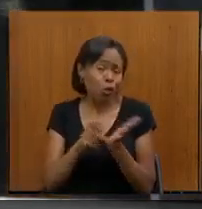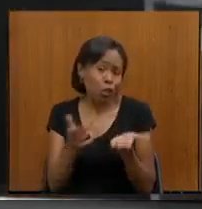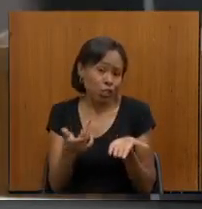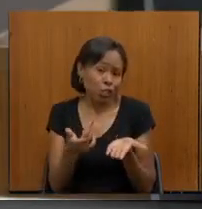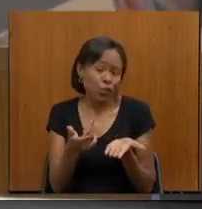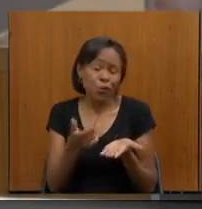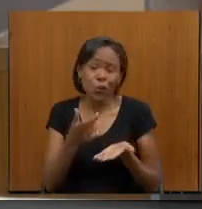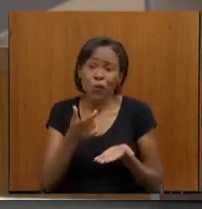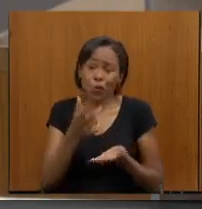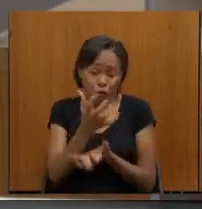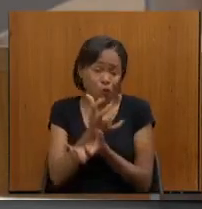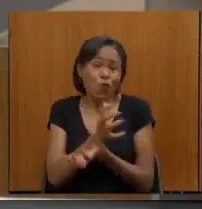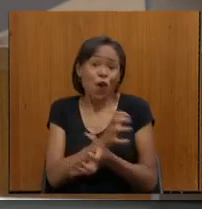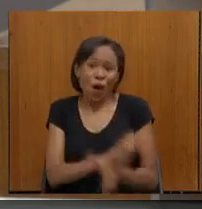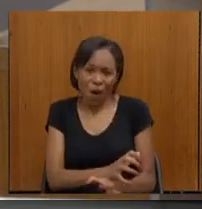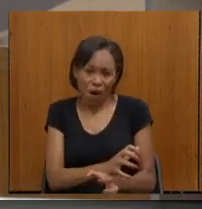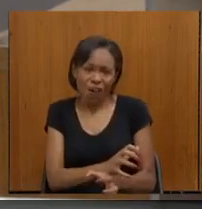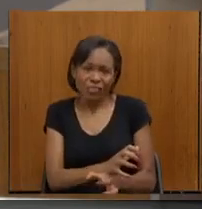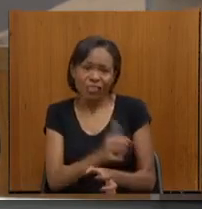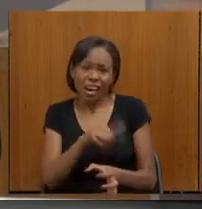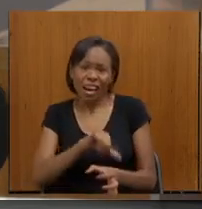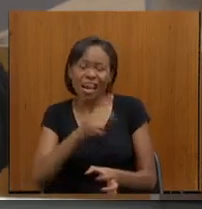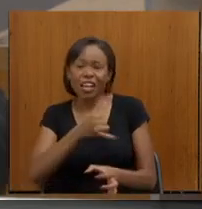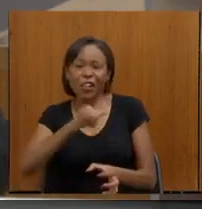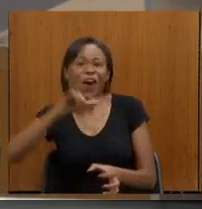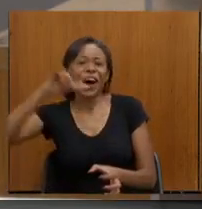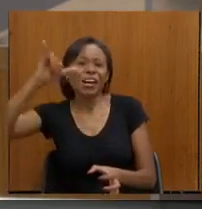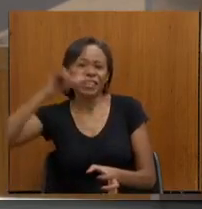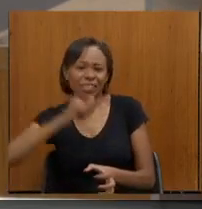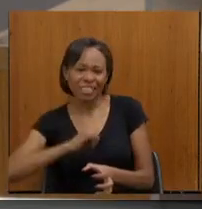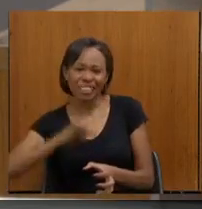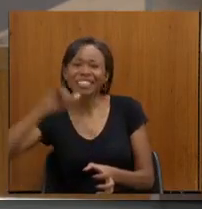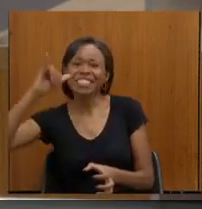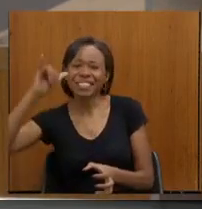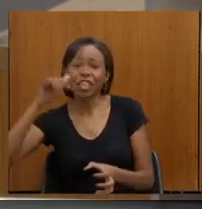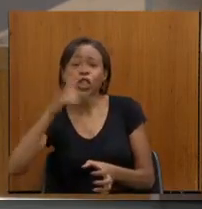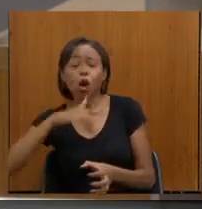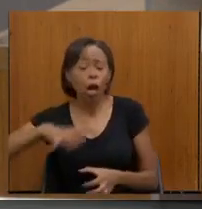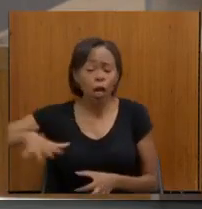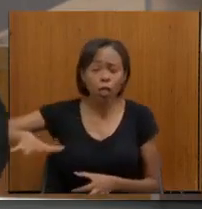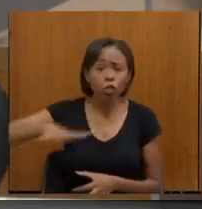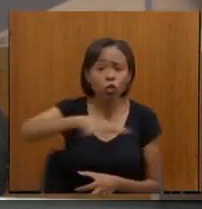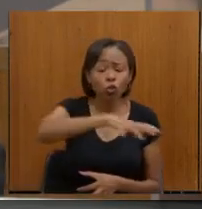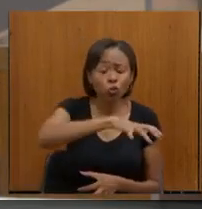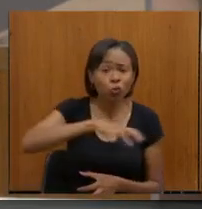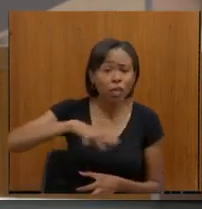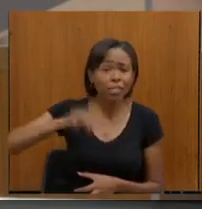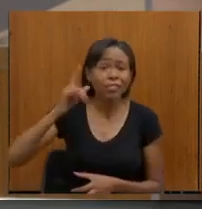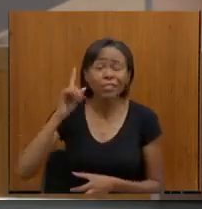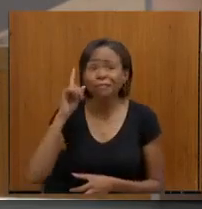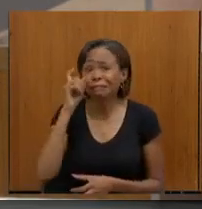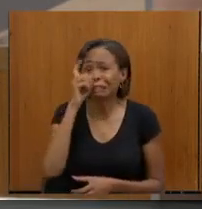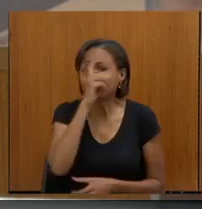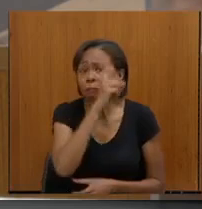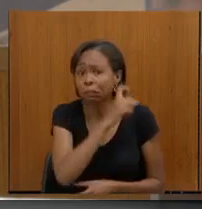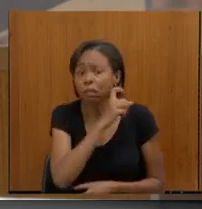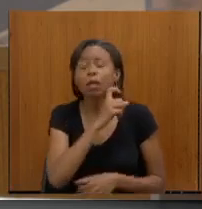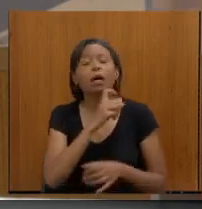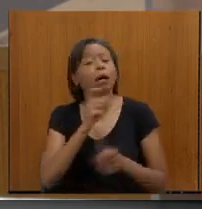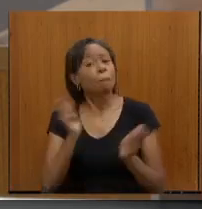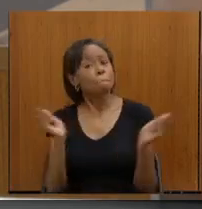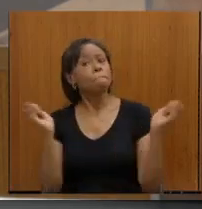então esses setores questão de decidir difícil descarbonização são é excelente para